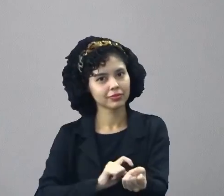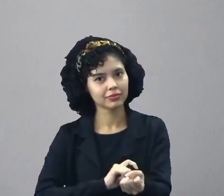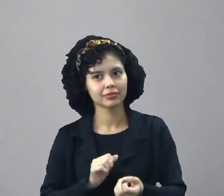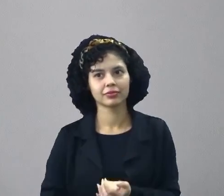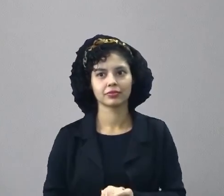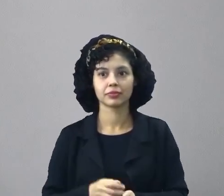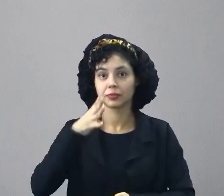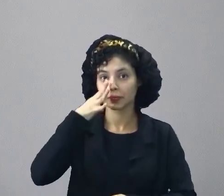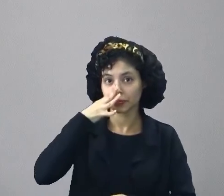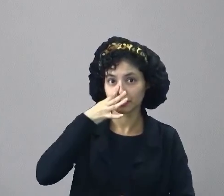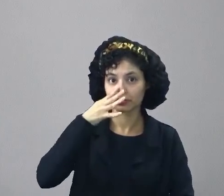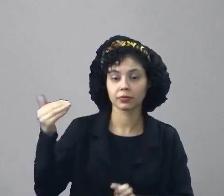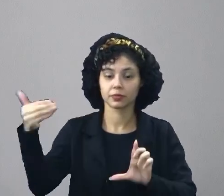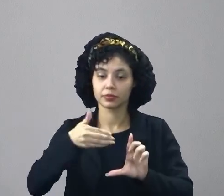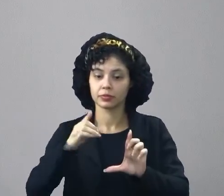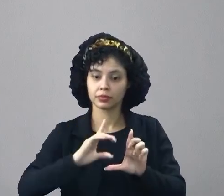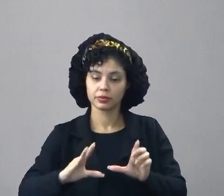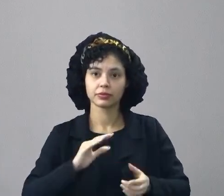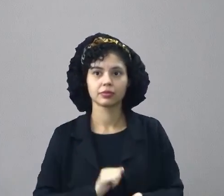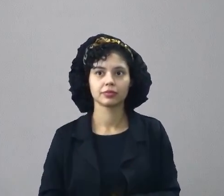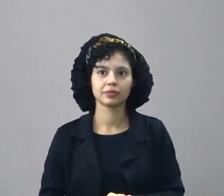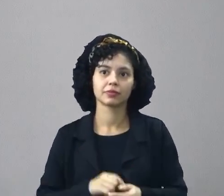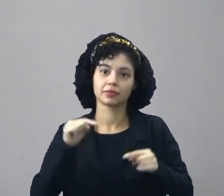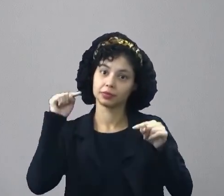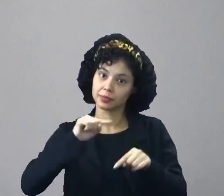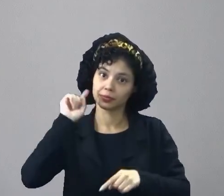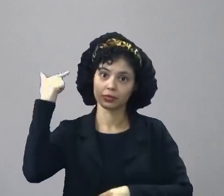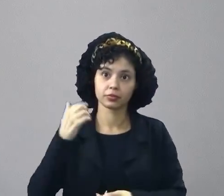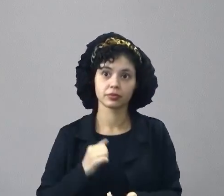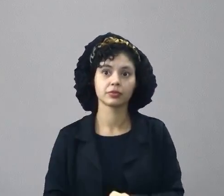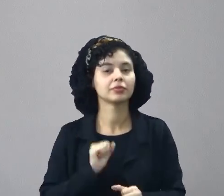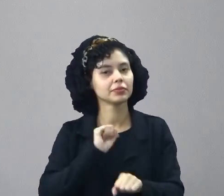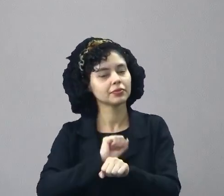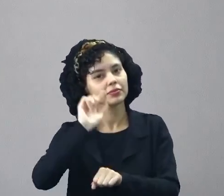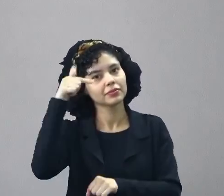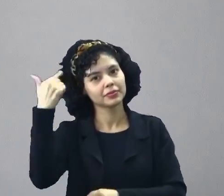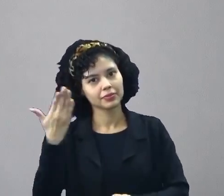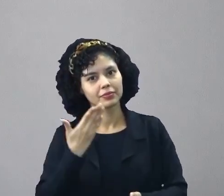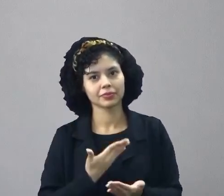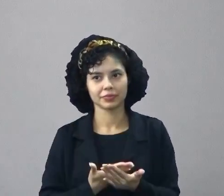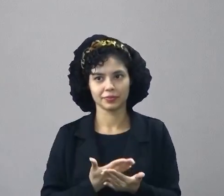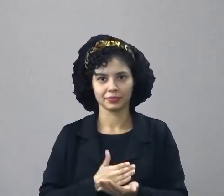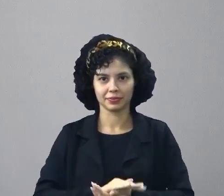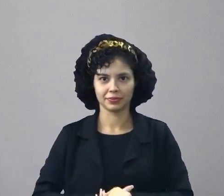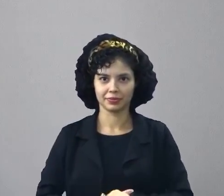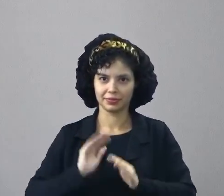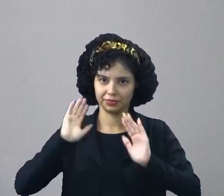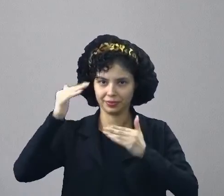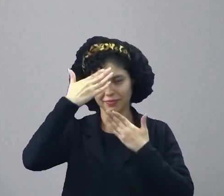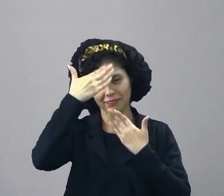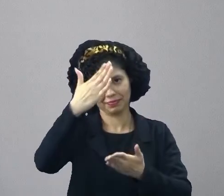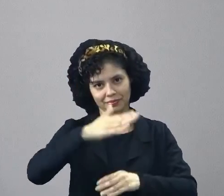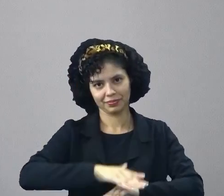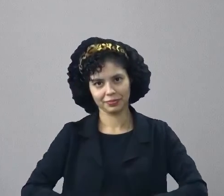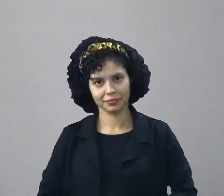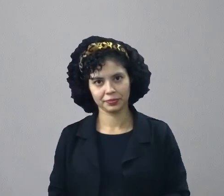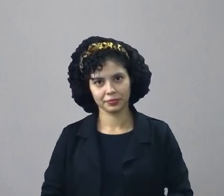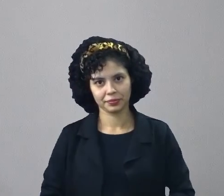e assistam essa aula, acessem a plataforma Edu, que essa aula vai estar lá. Eu aguardo vocês e até a próxima aula. Muito obrigado.